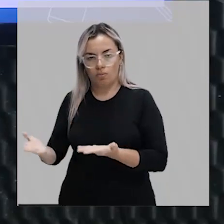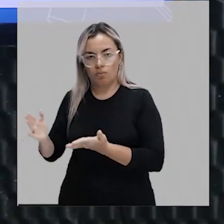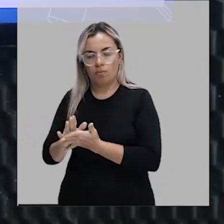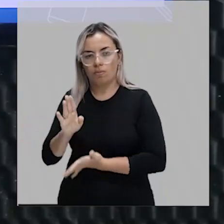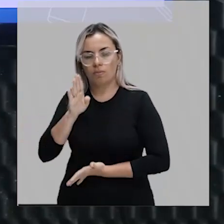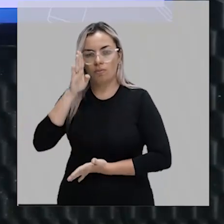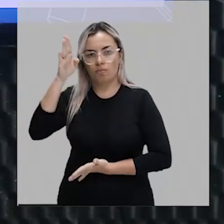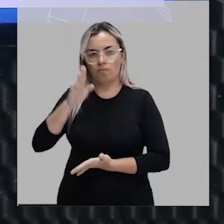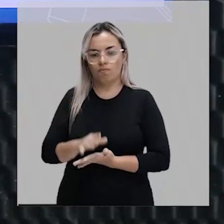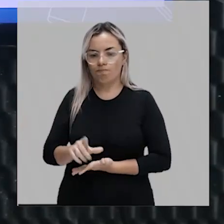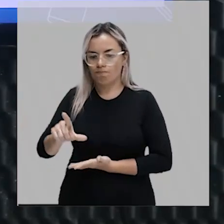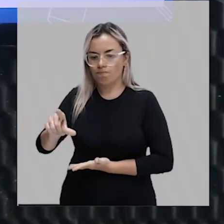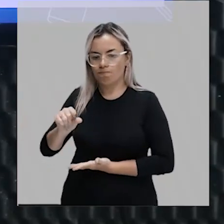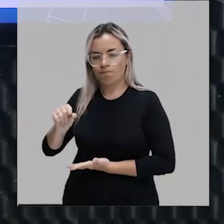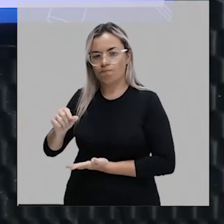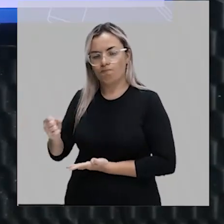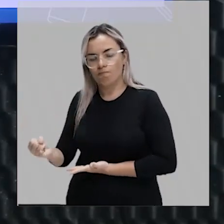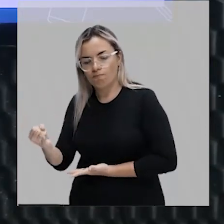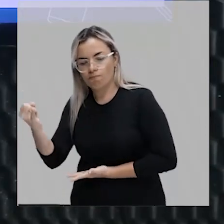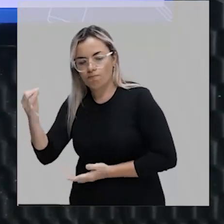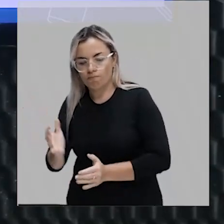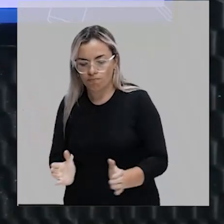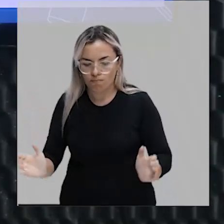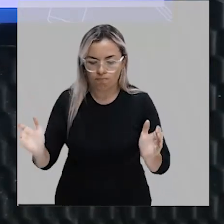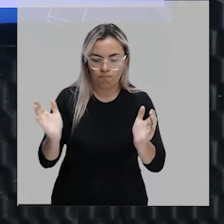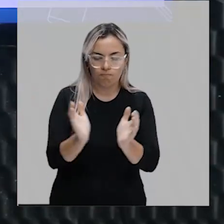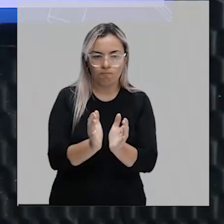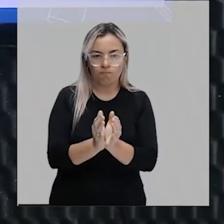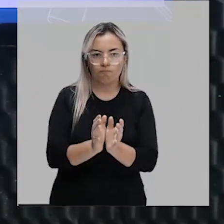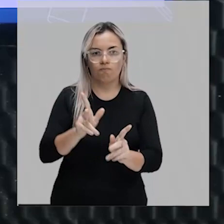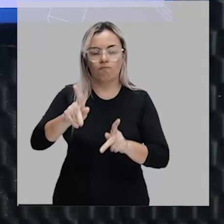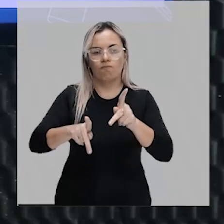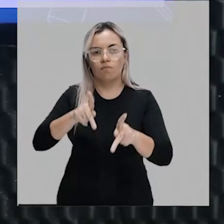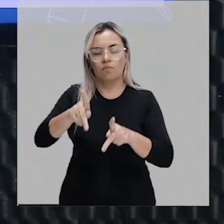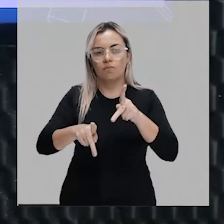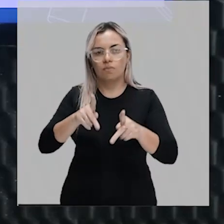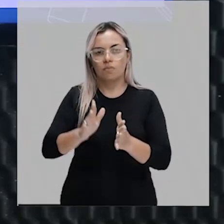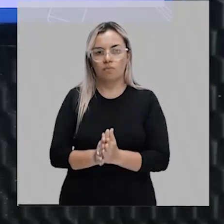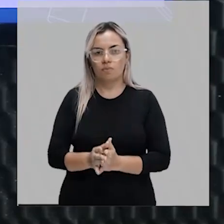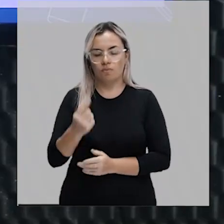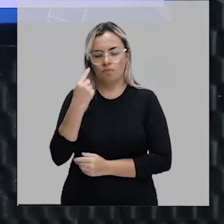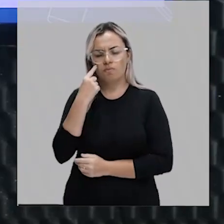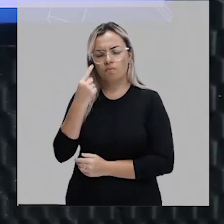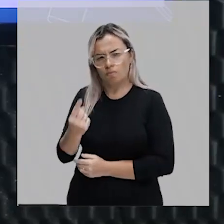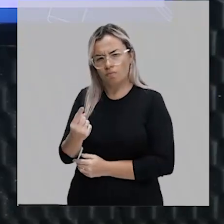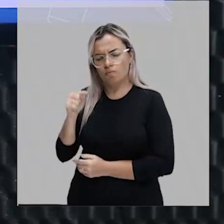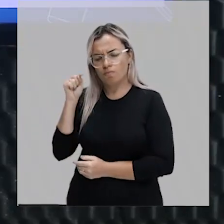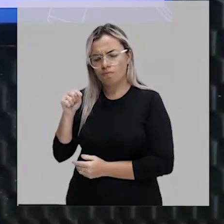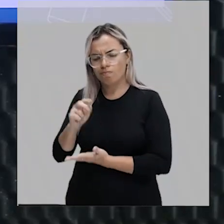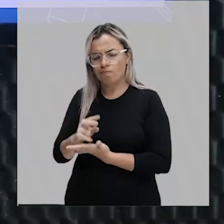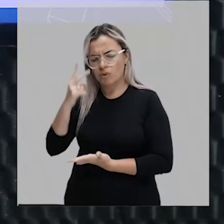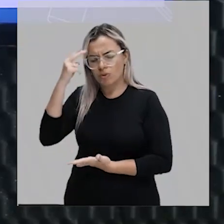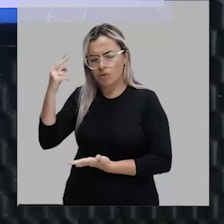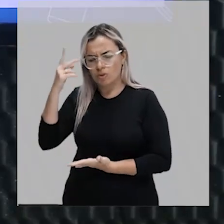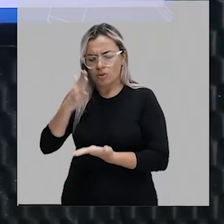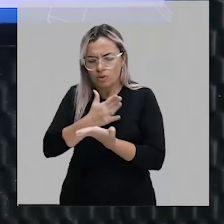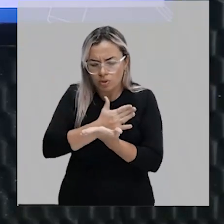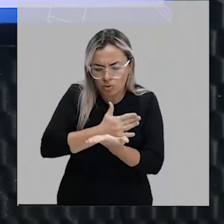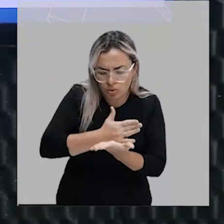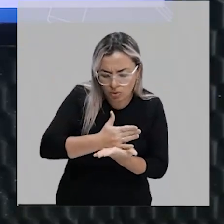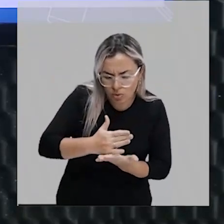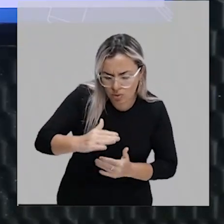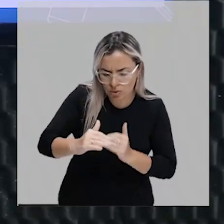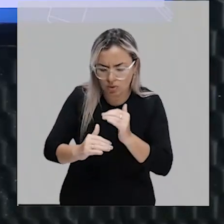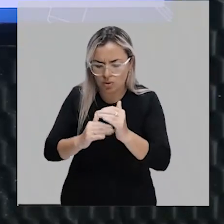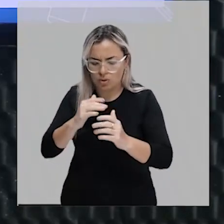principal elemento para esses grupos humanos. O que se observa a partir daí, com esse